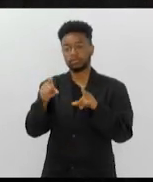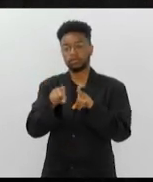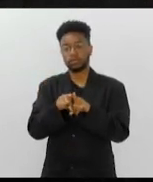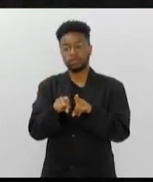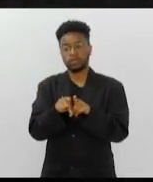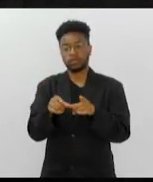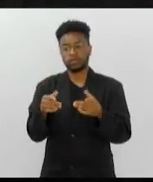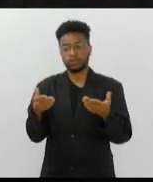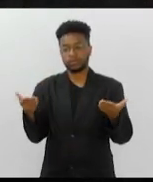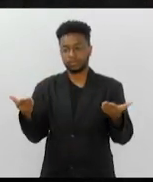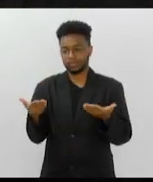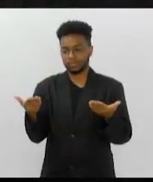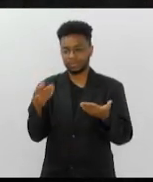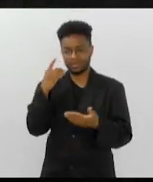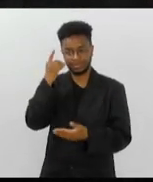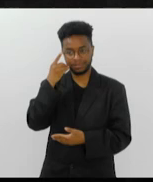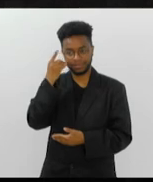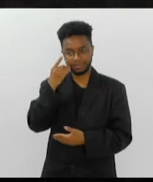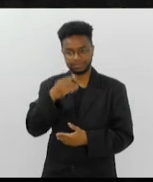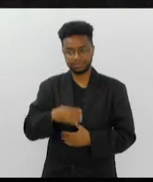hoje, deputado.